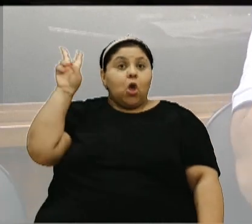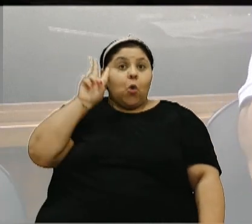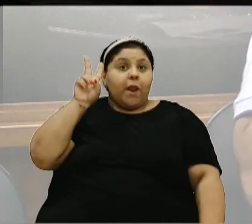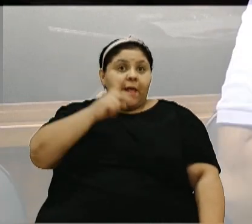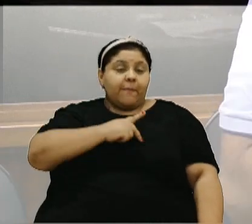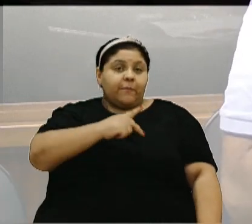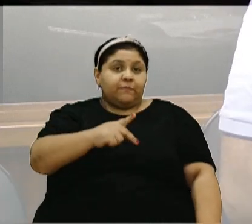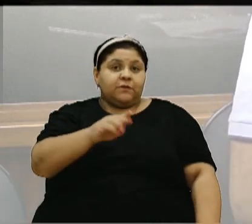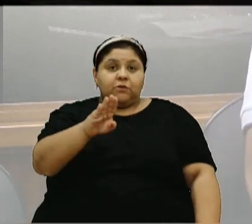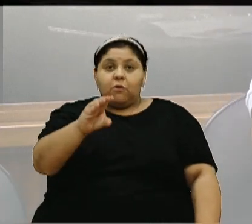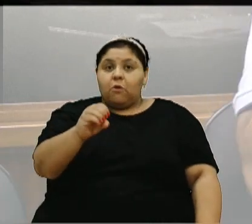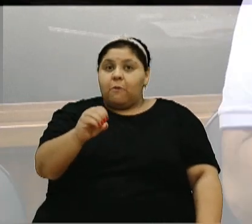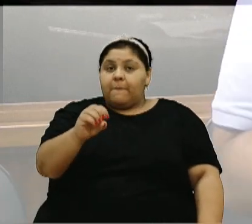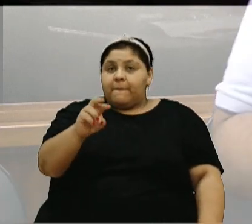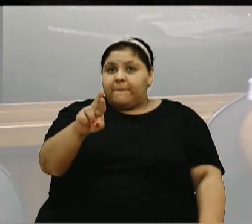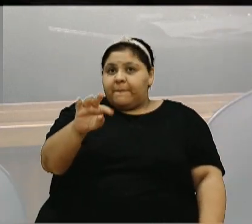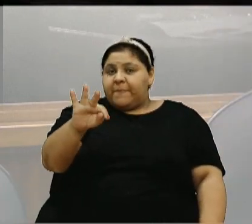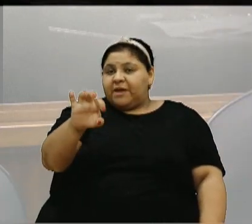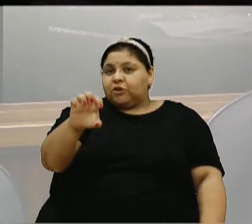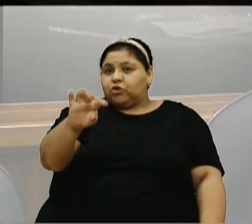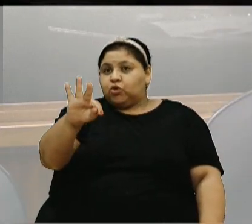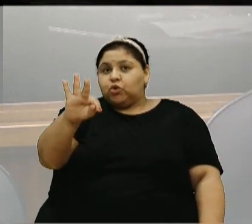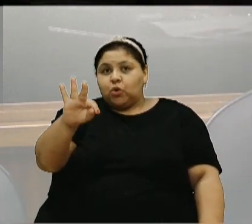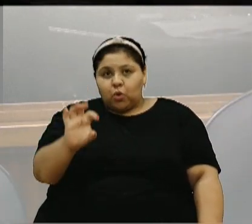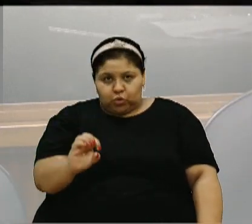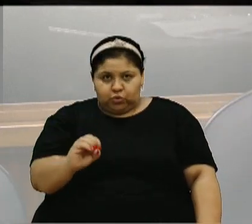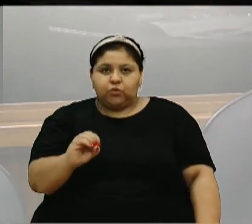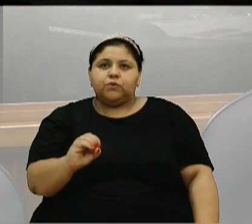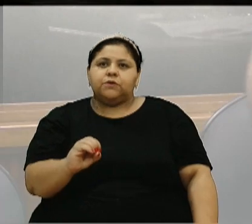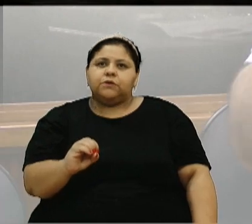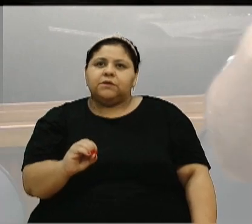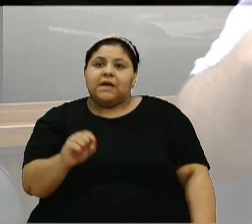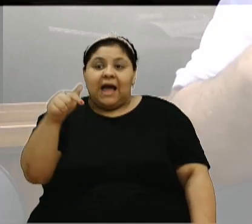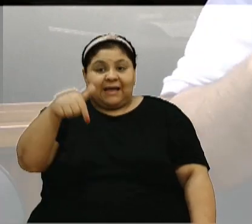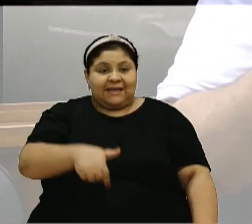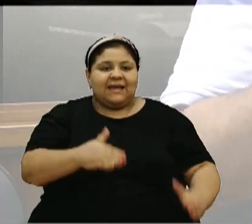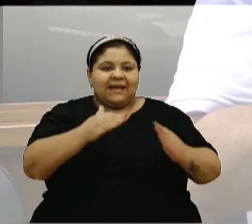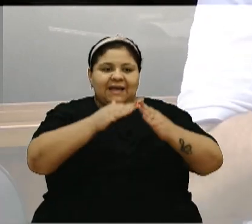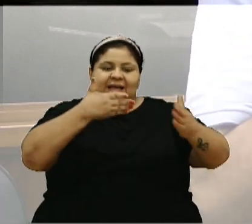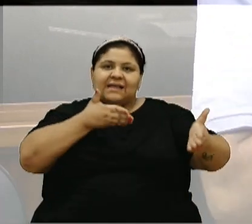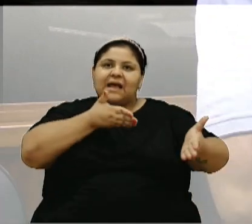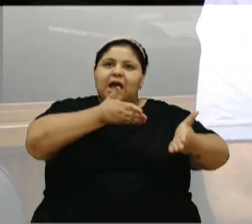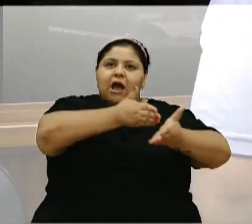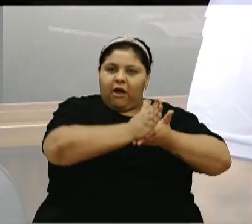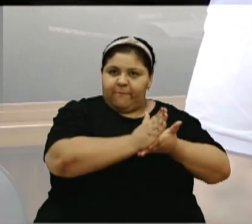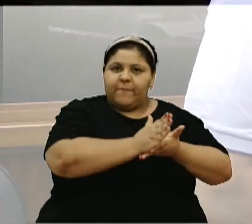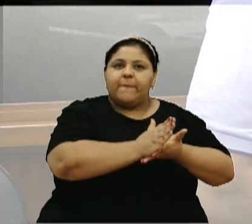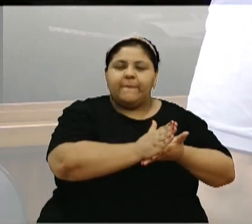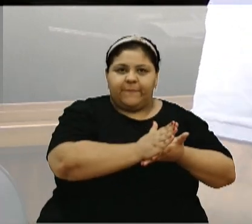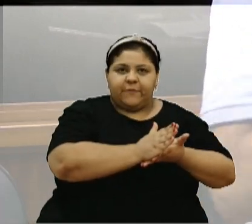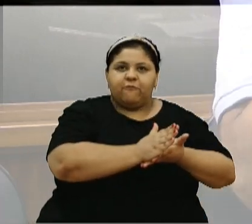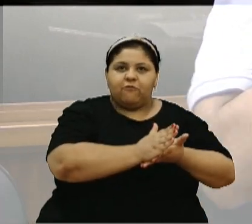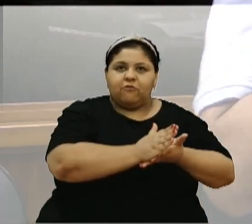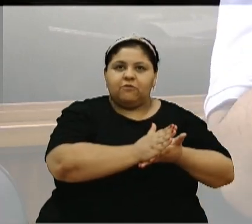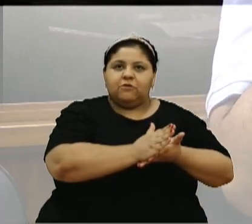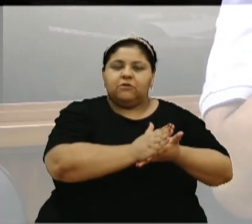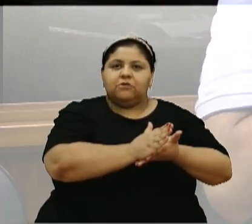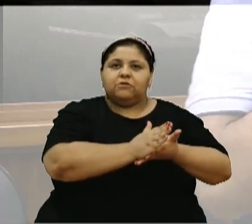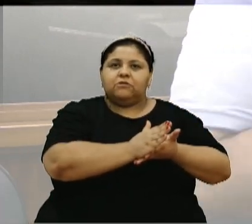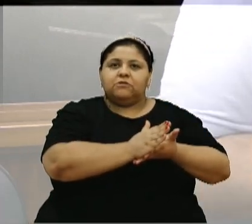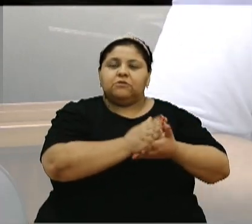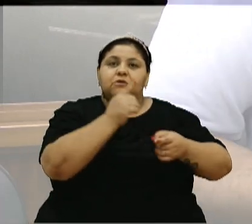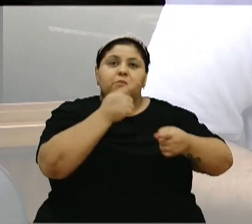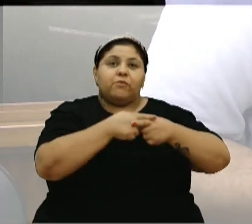de recurso financeiro a pedido do prefeito Adiló e do diretor, presidente da Festa da Uva, Bertotto, em razão